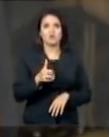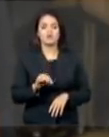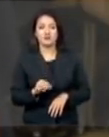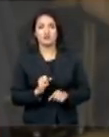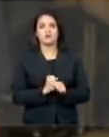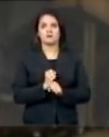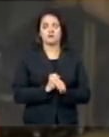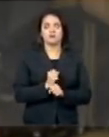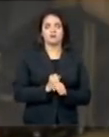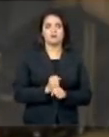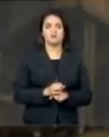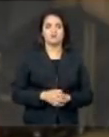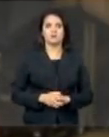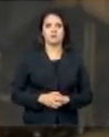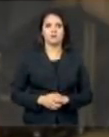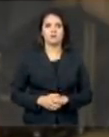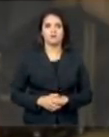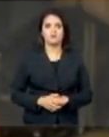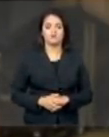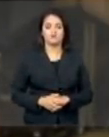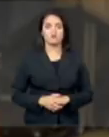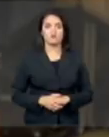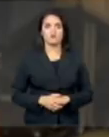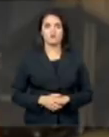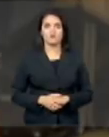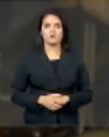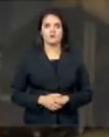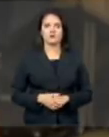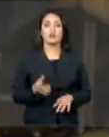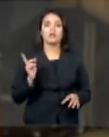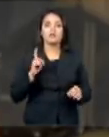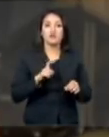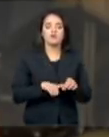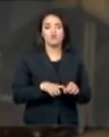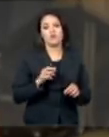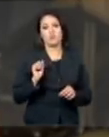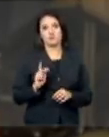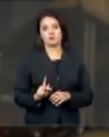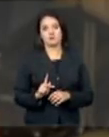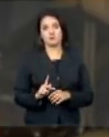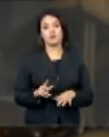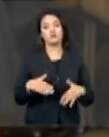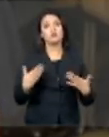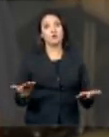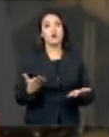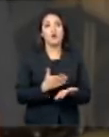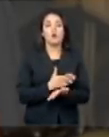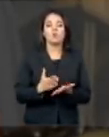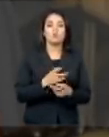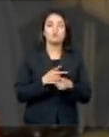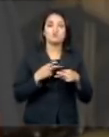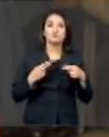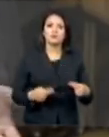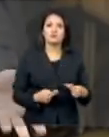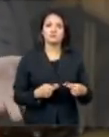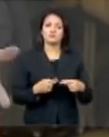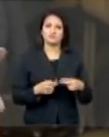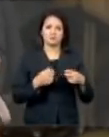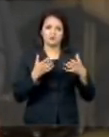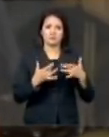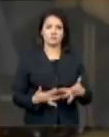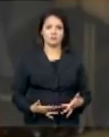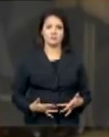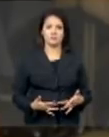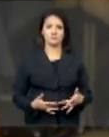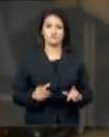alguns princípios constitucionais que incidem sobre essa relação que incidem sobre esse processo de registro de